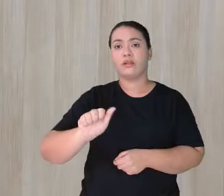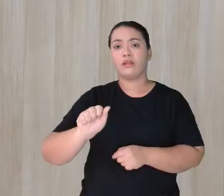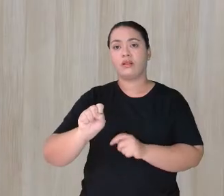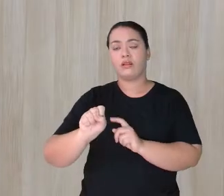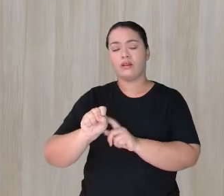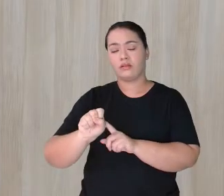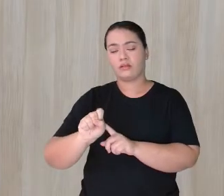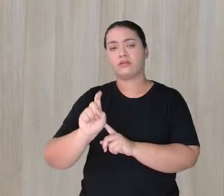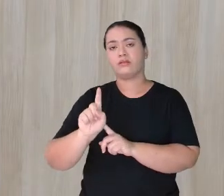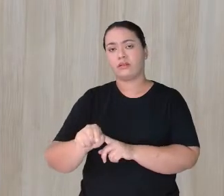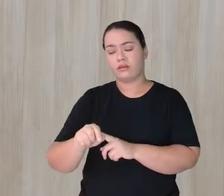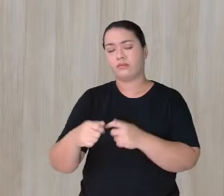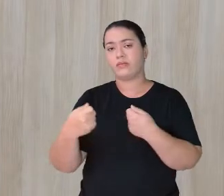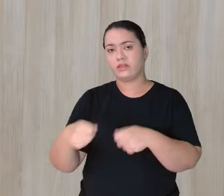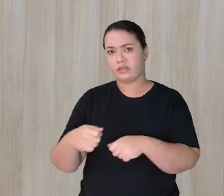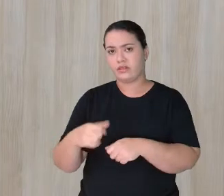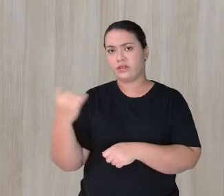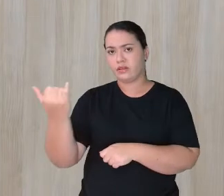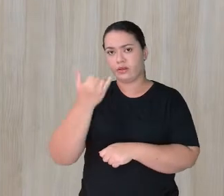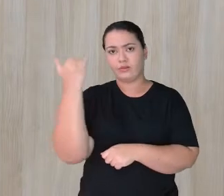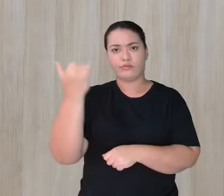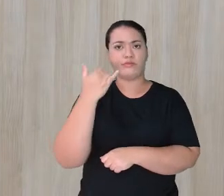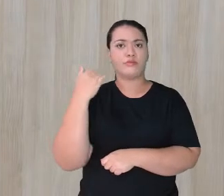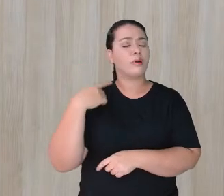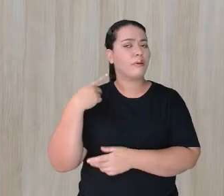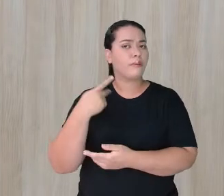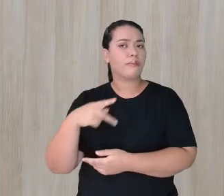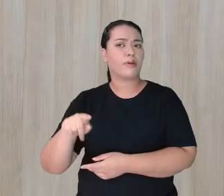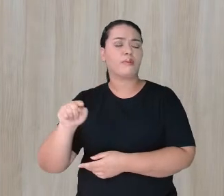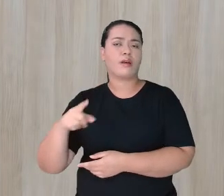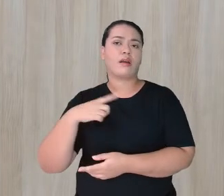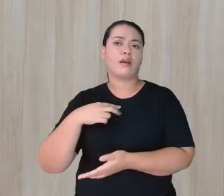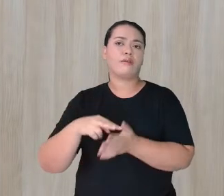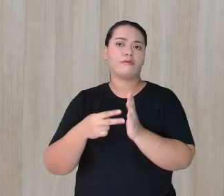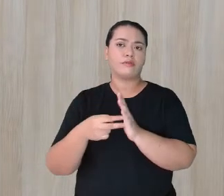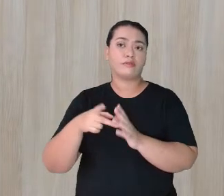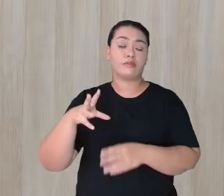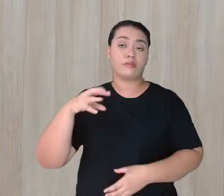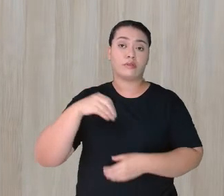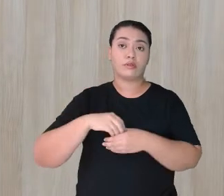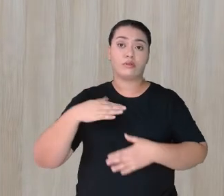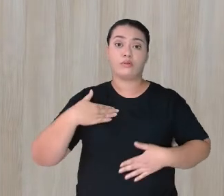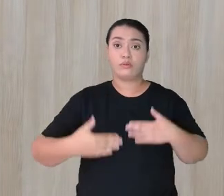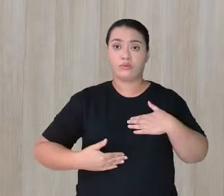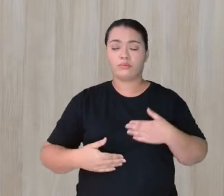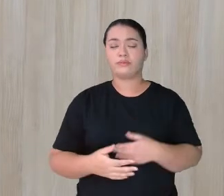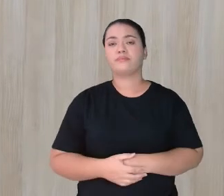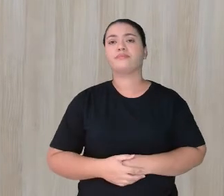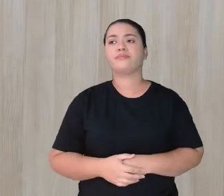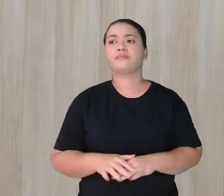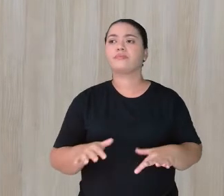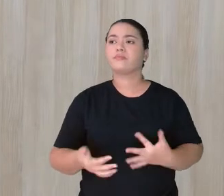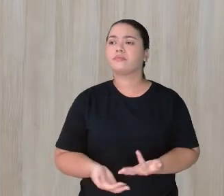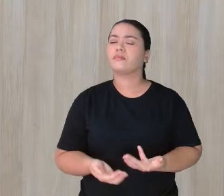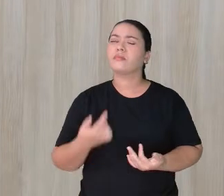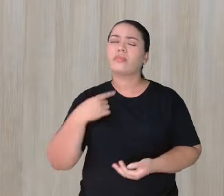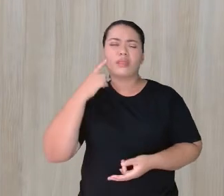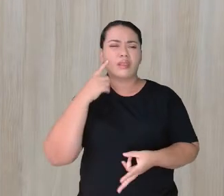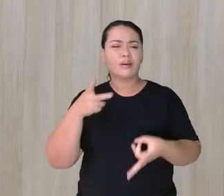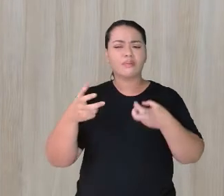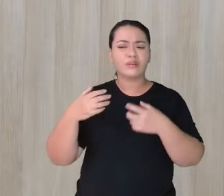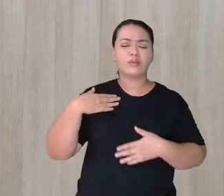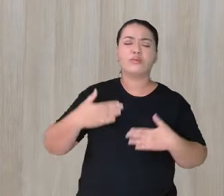corpo, exercendo cada uma a sua função no nosso corpo. Então, quando vemos o nosso corpo, nós